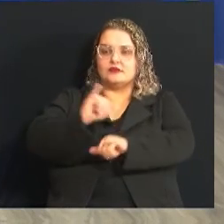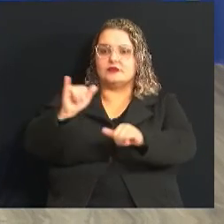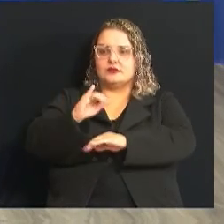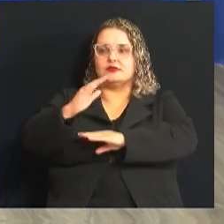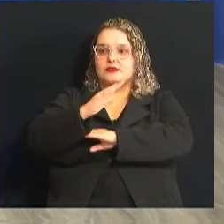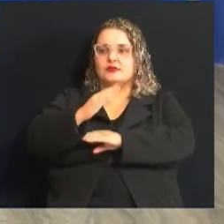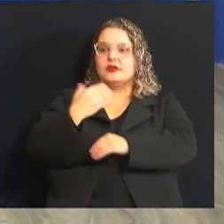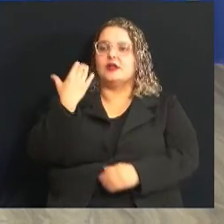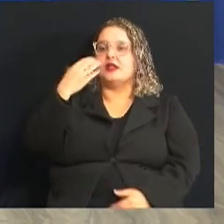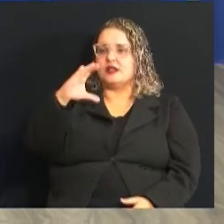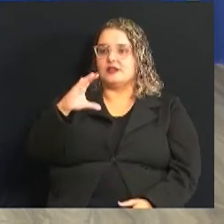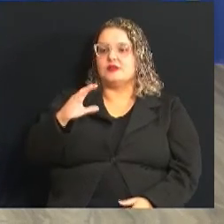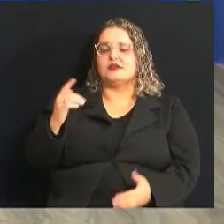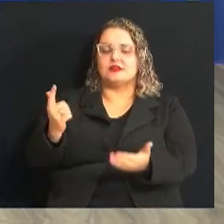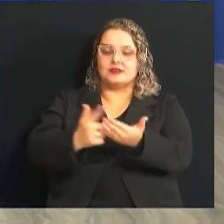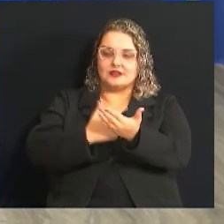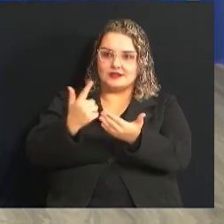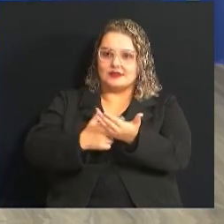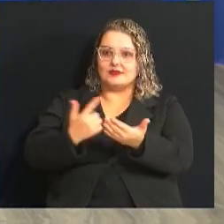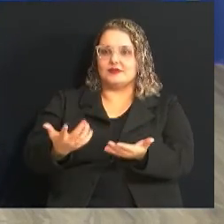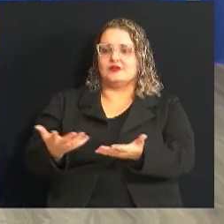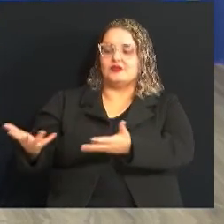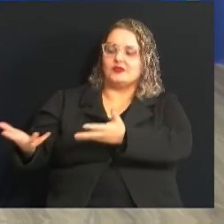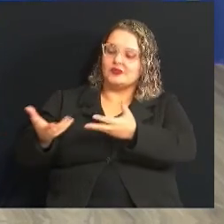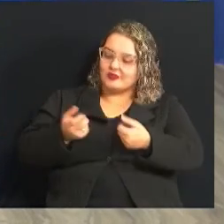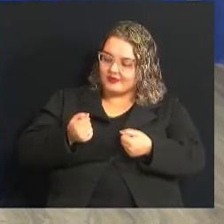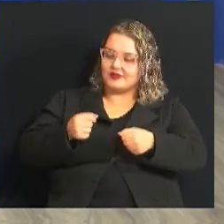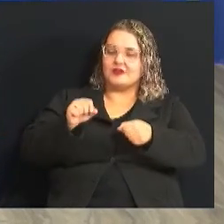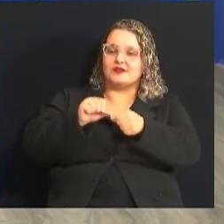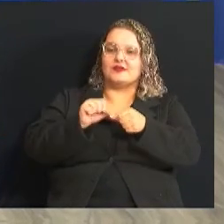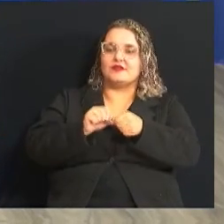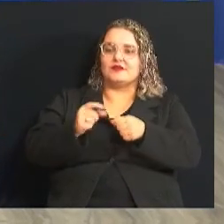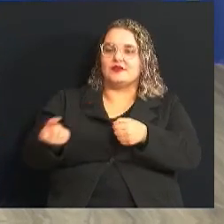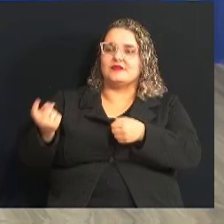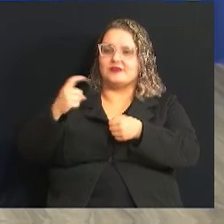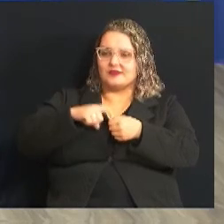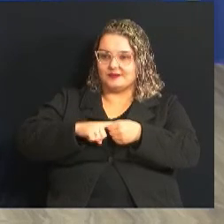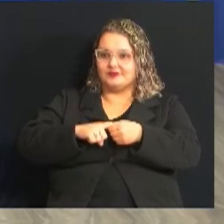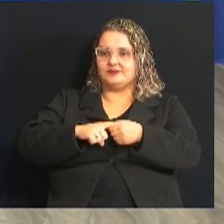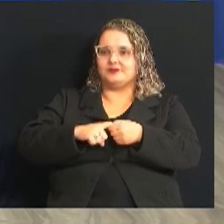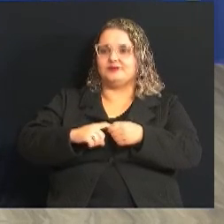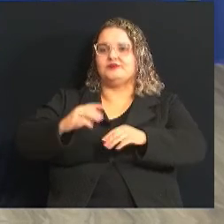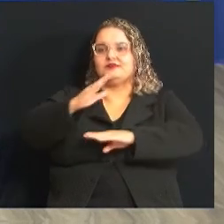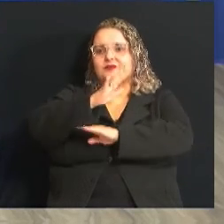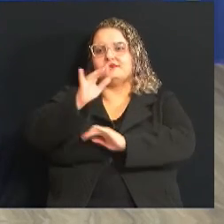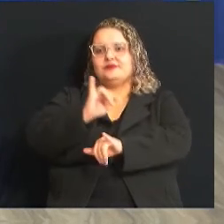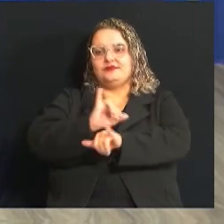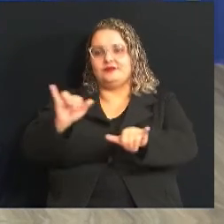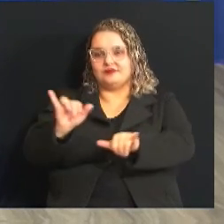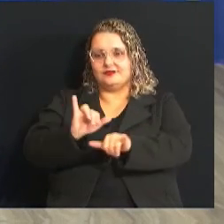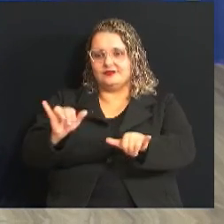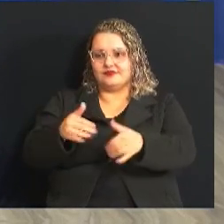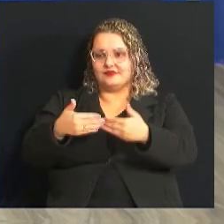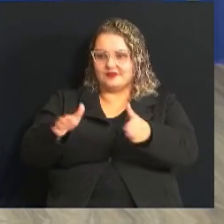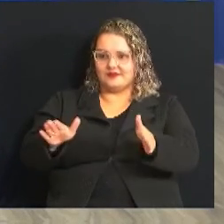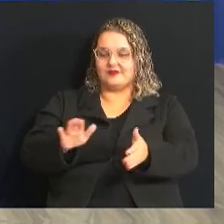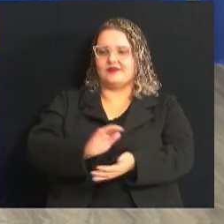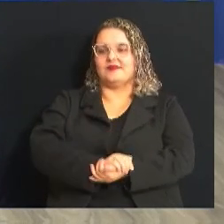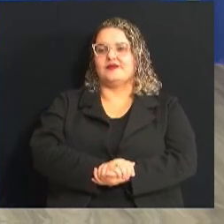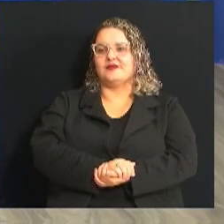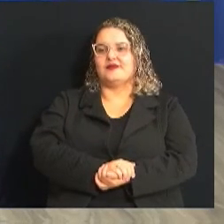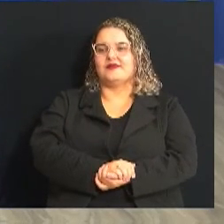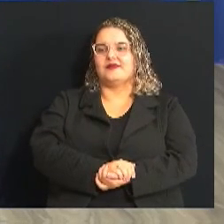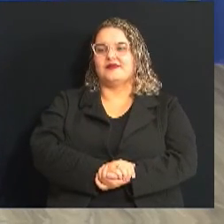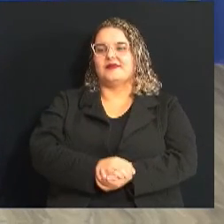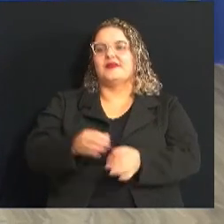esse próximo livro, o convite já está feito para você retornar. As portas da TV Câmara Campinas estão abertas.